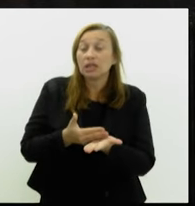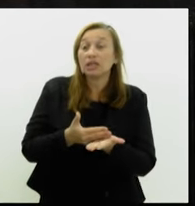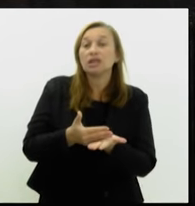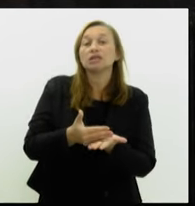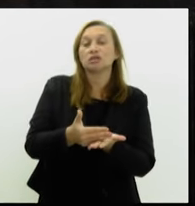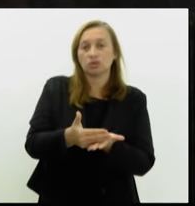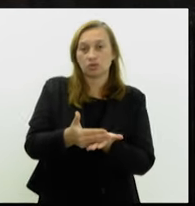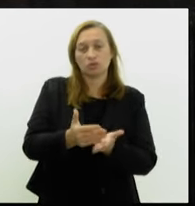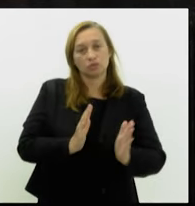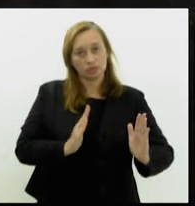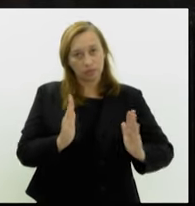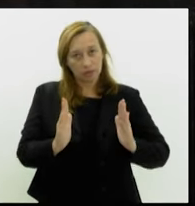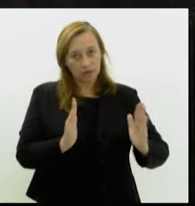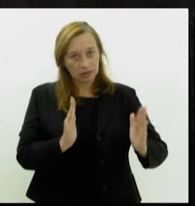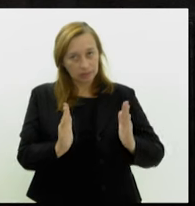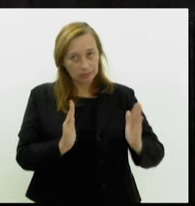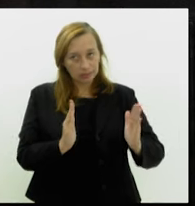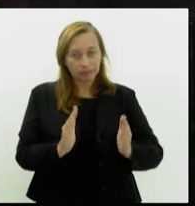expediente inicial,